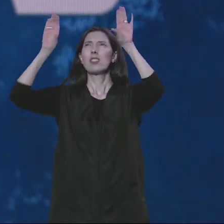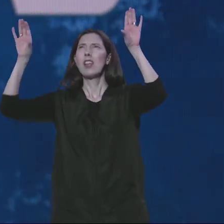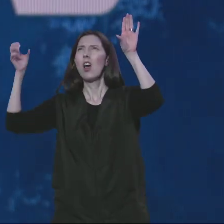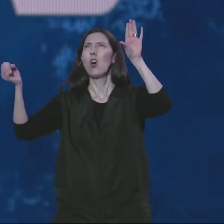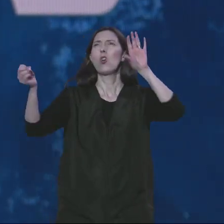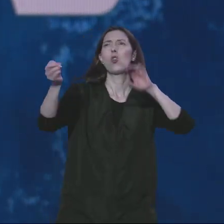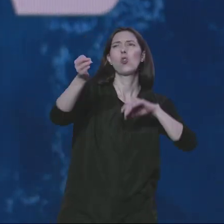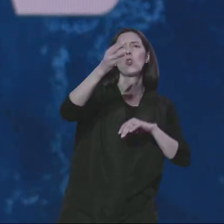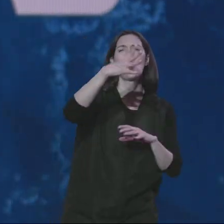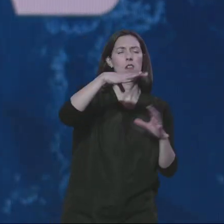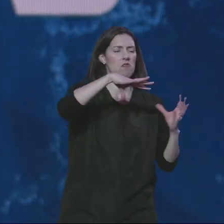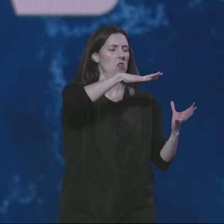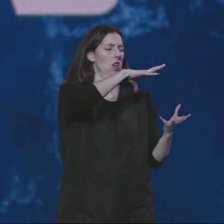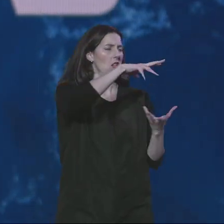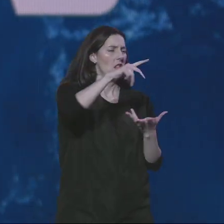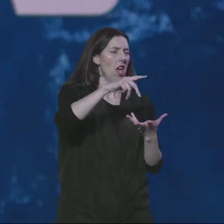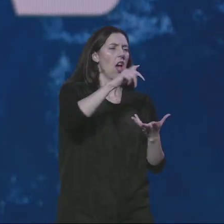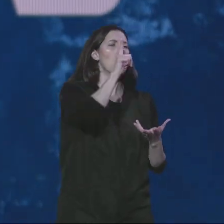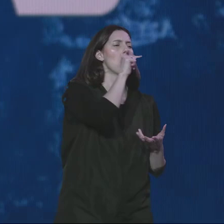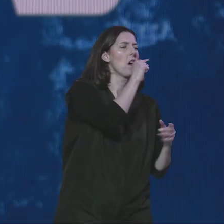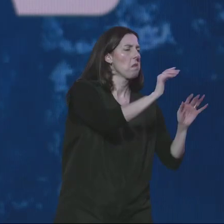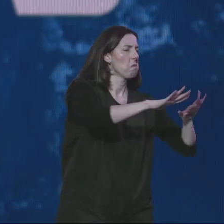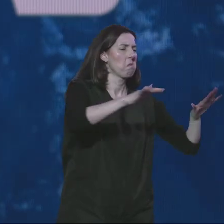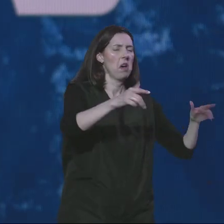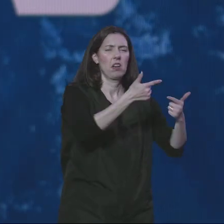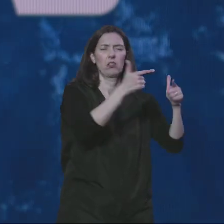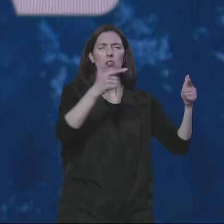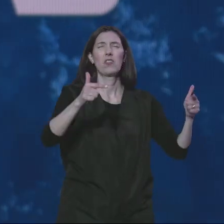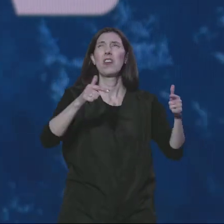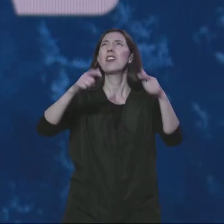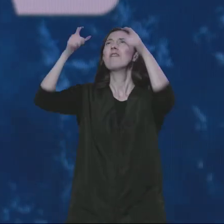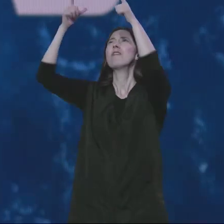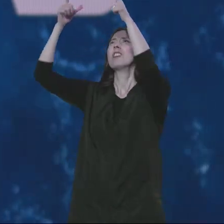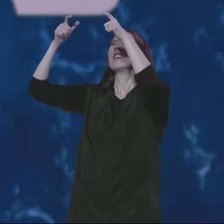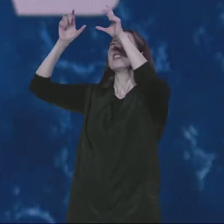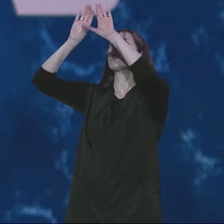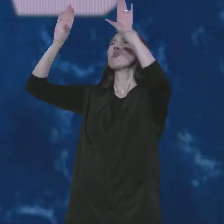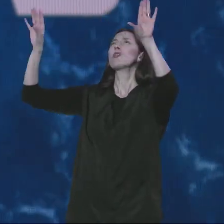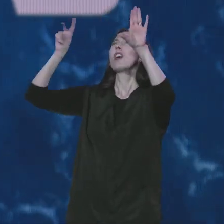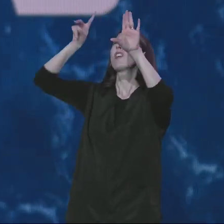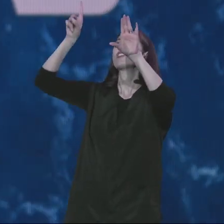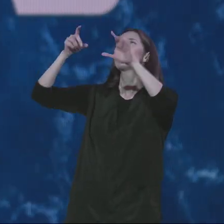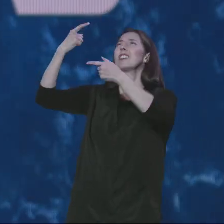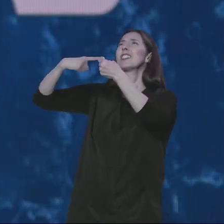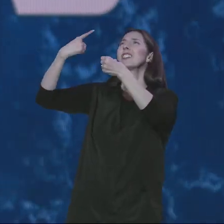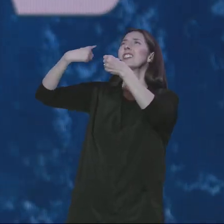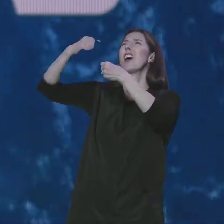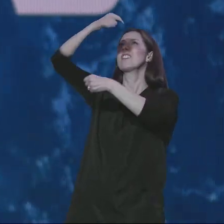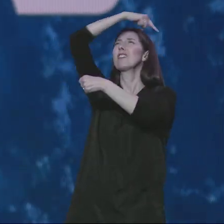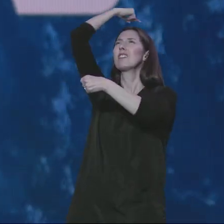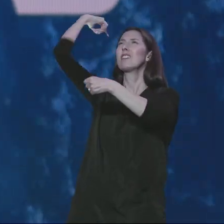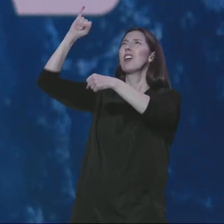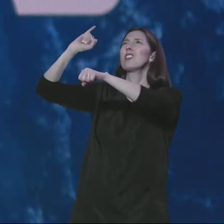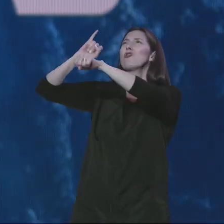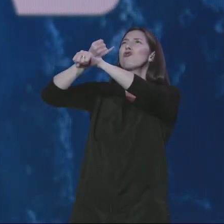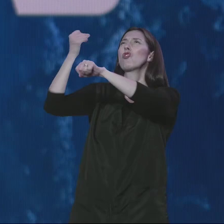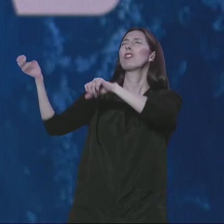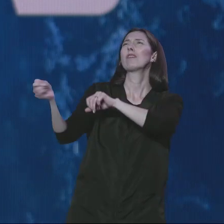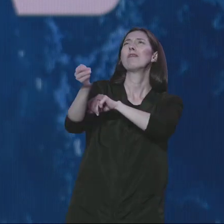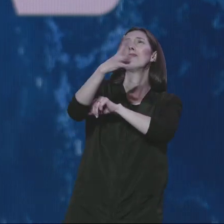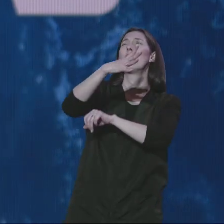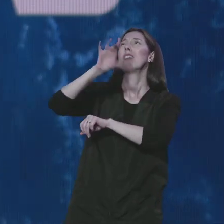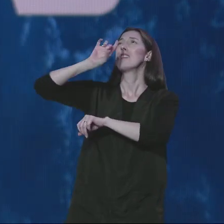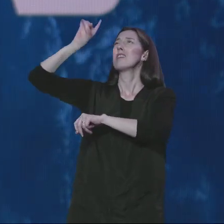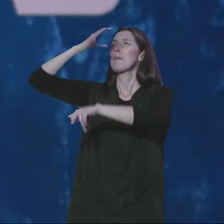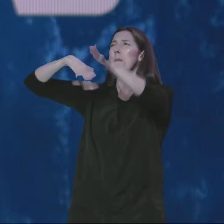e o mar já não existia. Vi a cidade santa, a nova Jerusalém, que descia dos céus, da parte de Deus, preparada